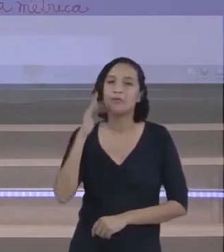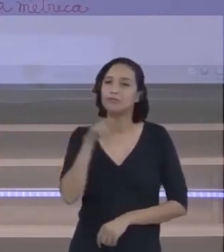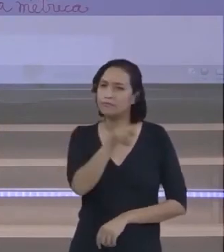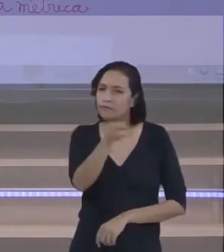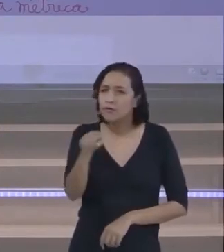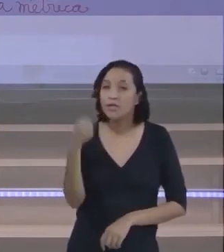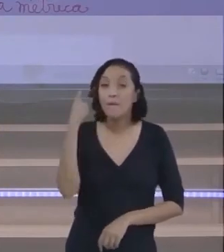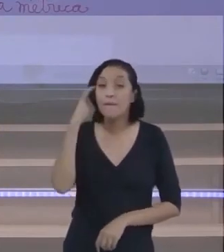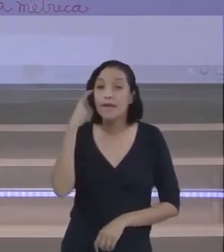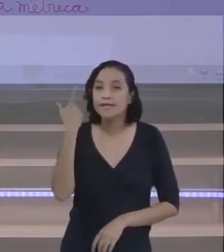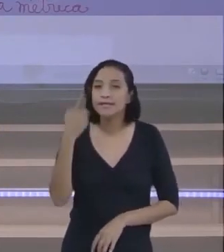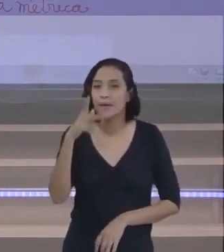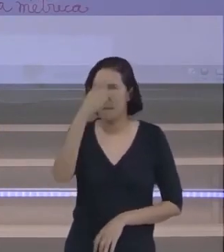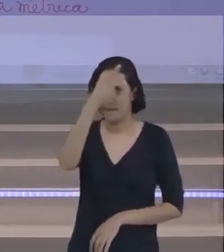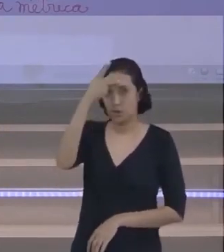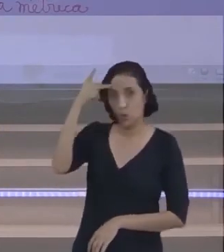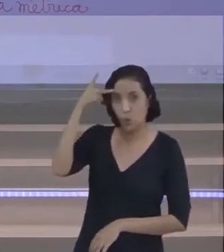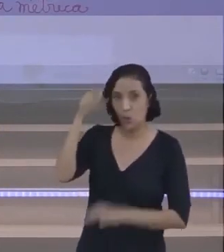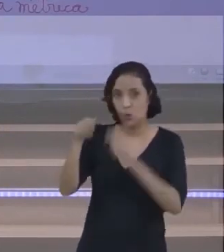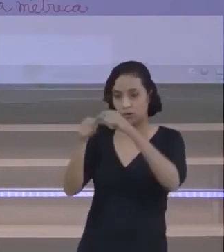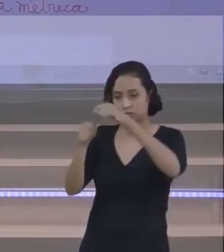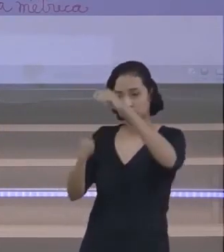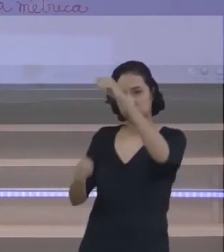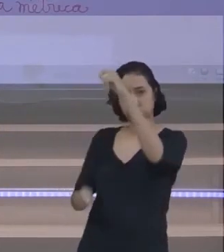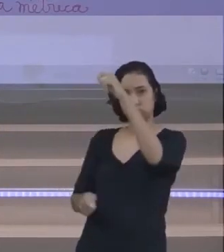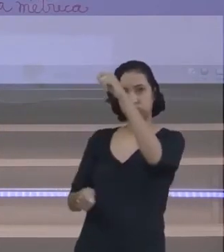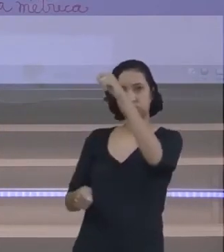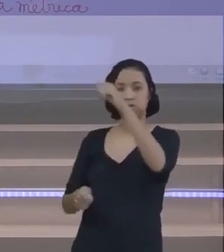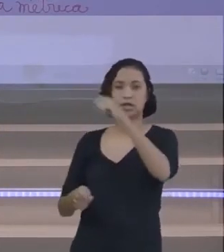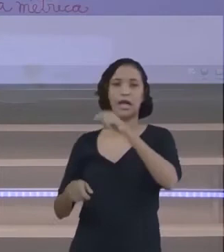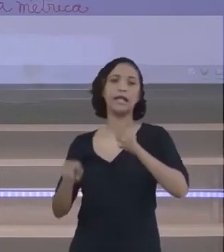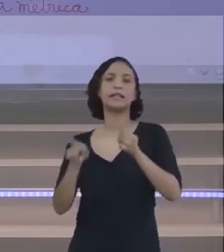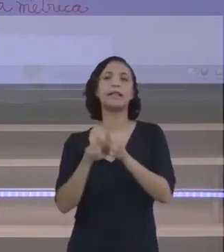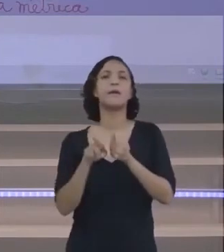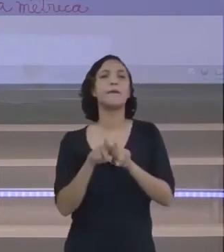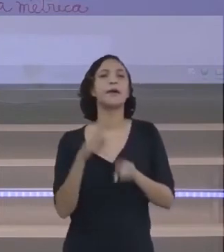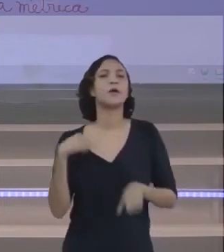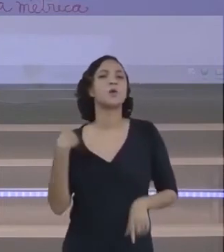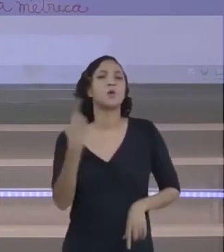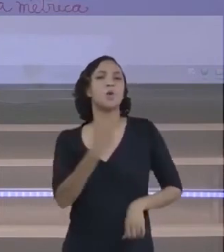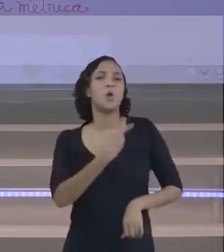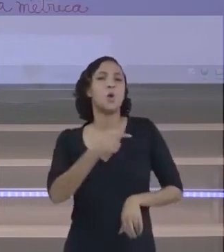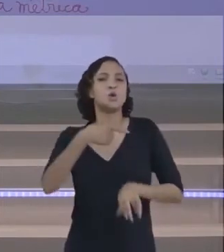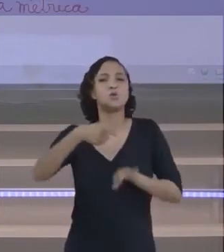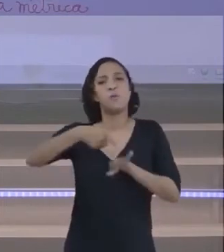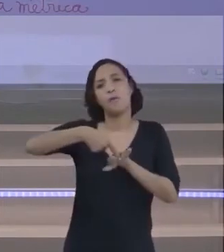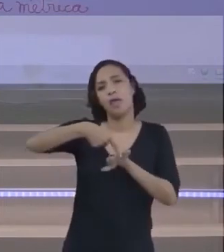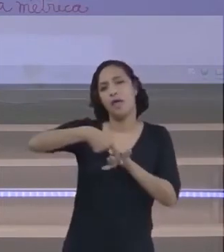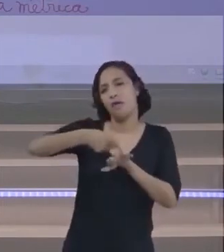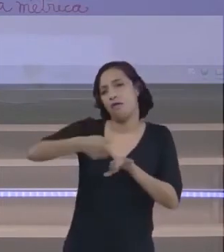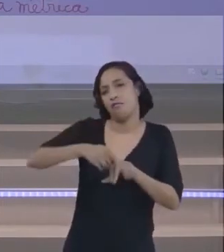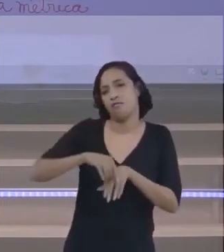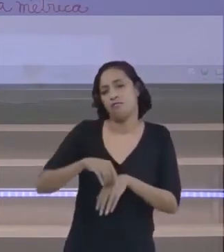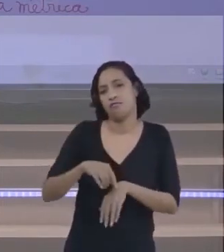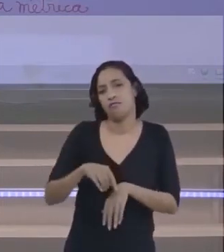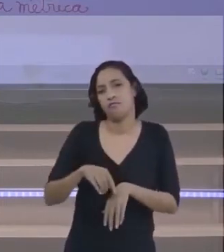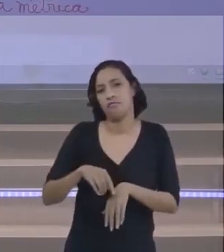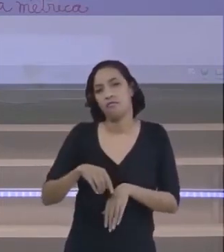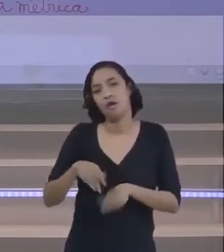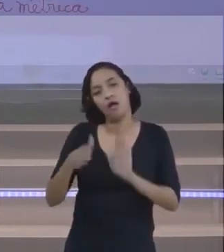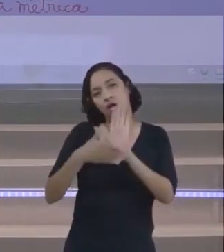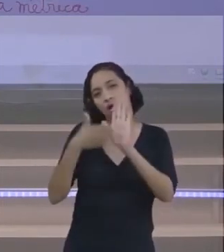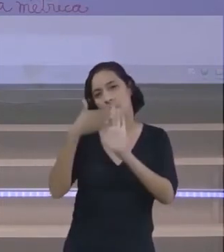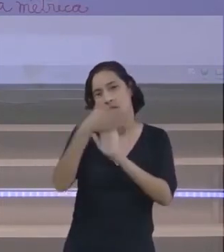medir? Pessoas, altura, o pé, nosso pé também, a mão podemos medir com a